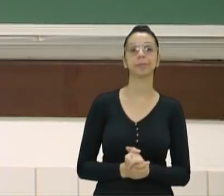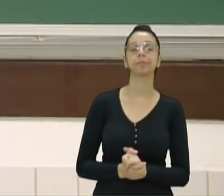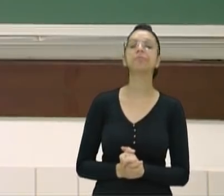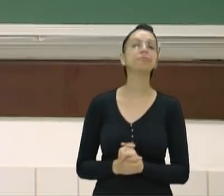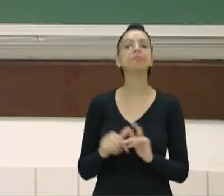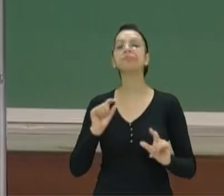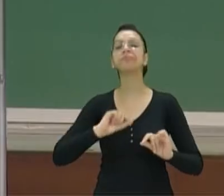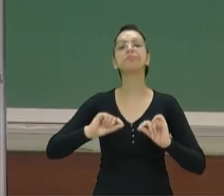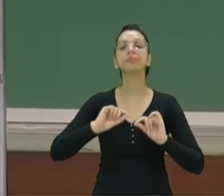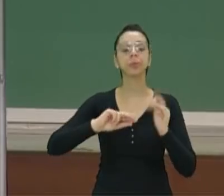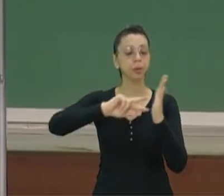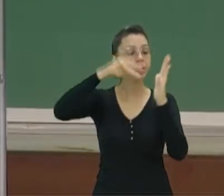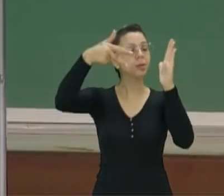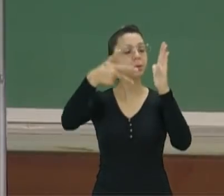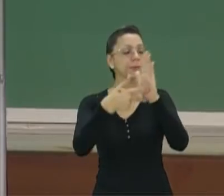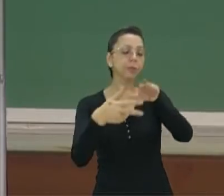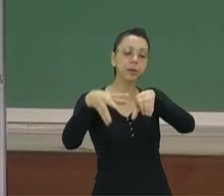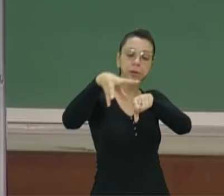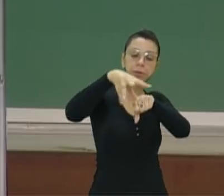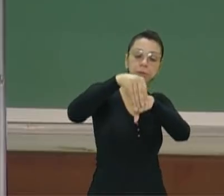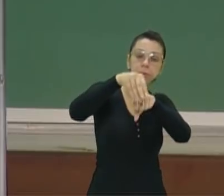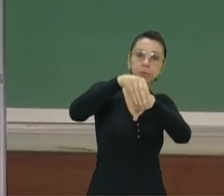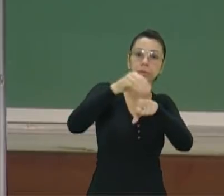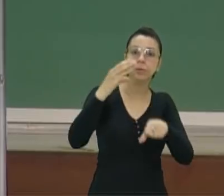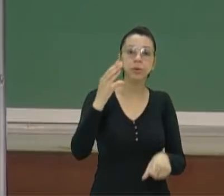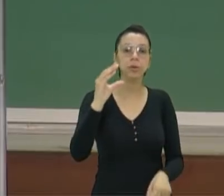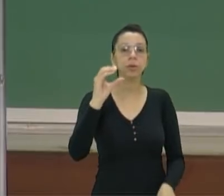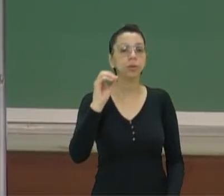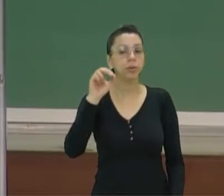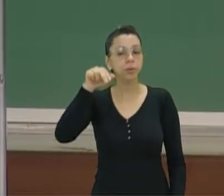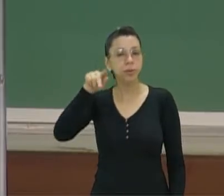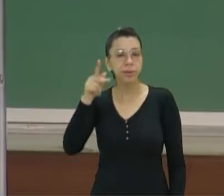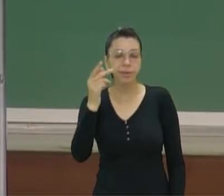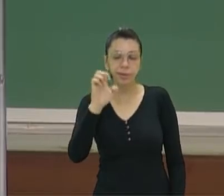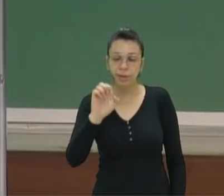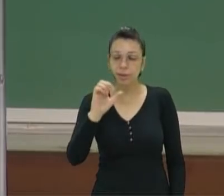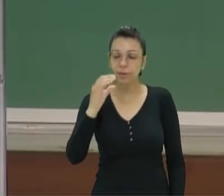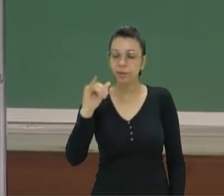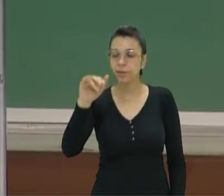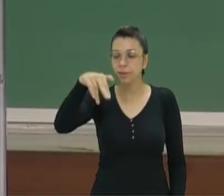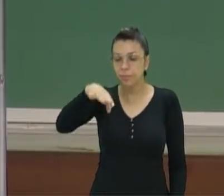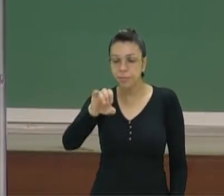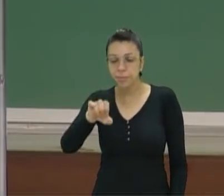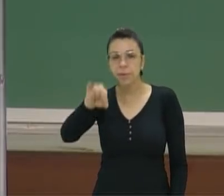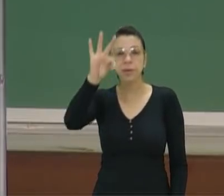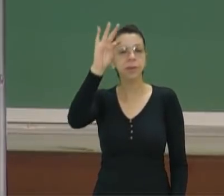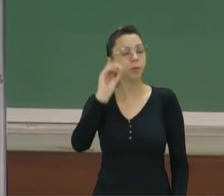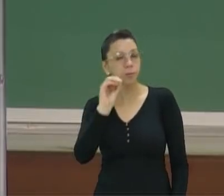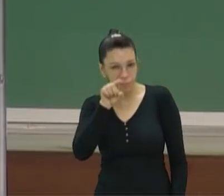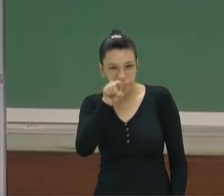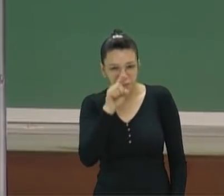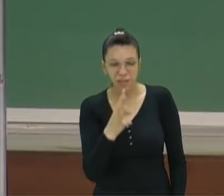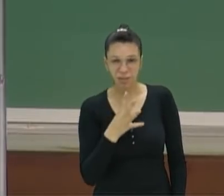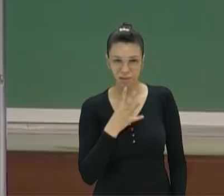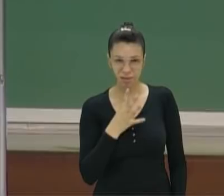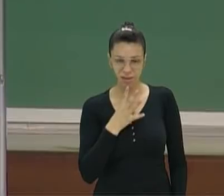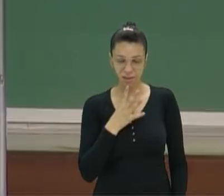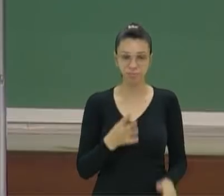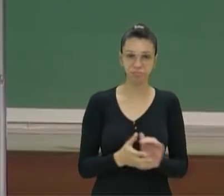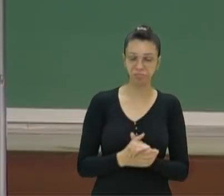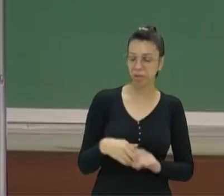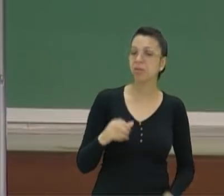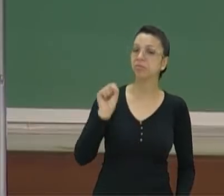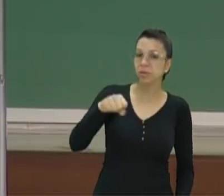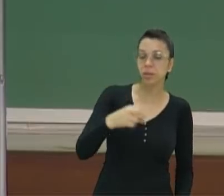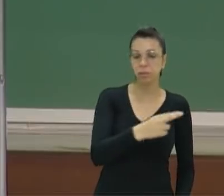é conhecimento? Caro estudante, para pensar um pouquinho. Você conhece algo? Sim. Eu conheço meu nome,